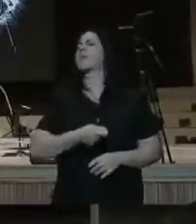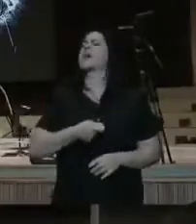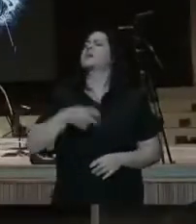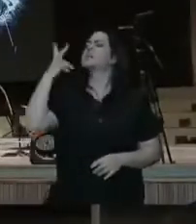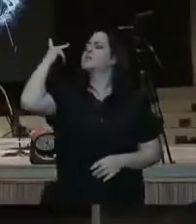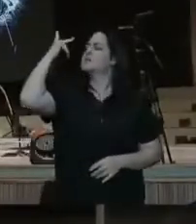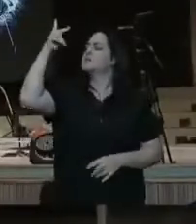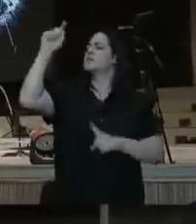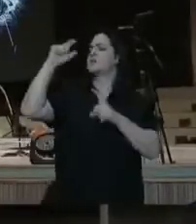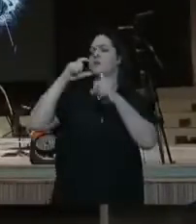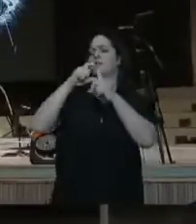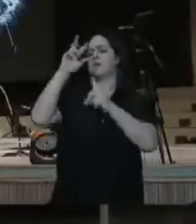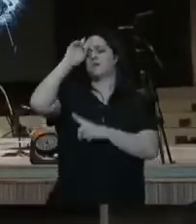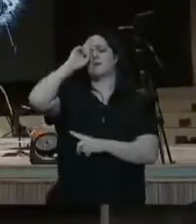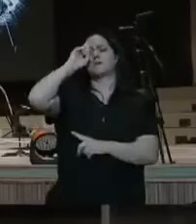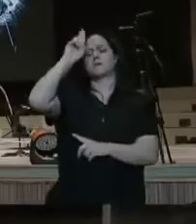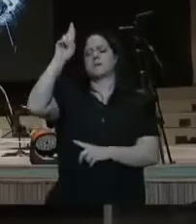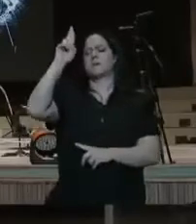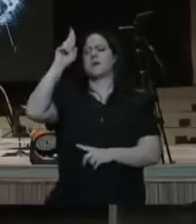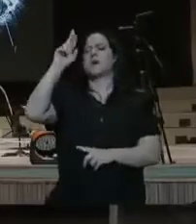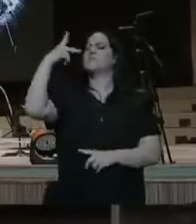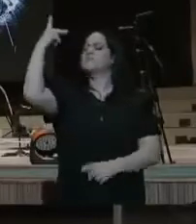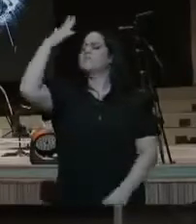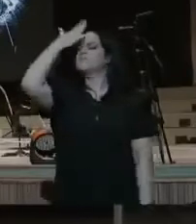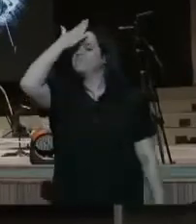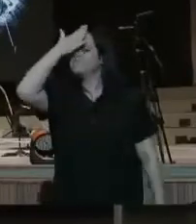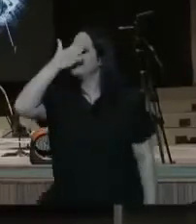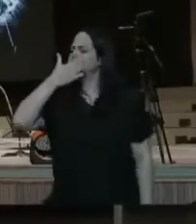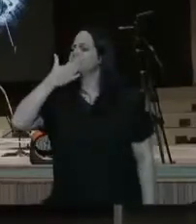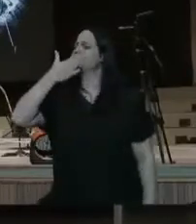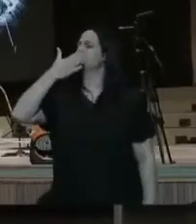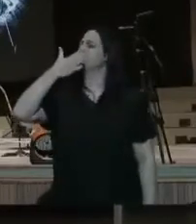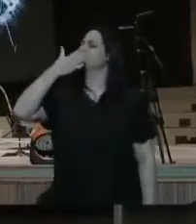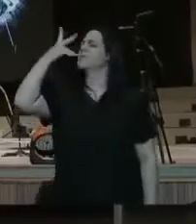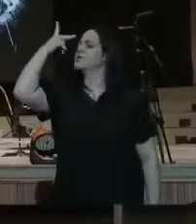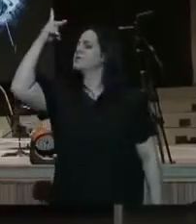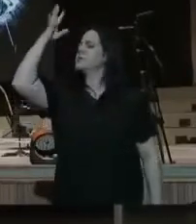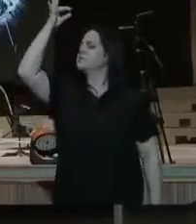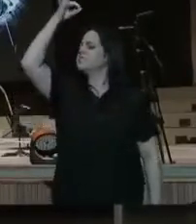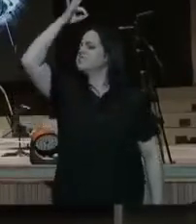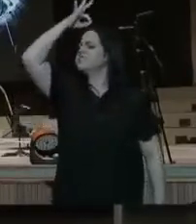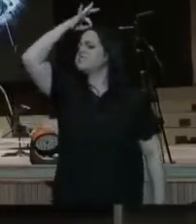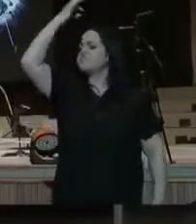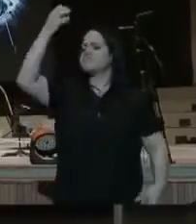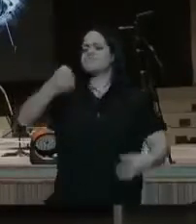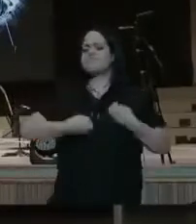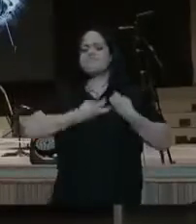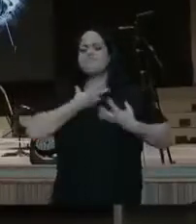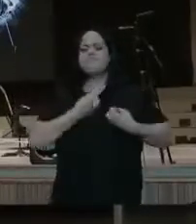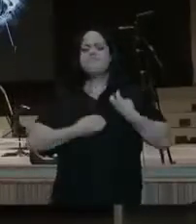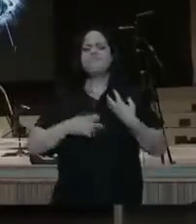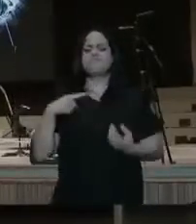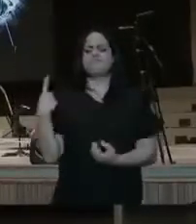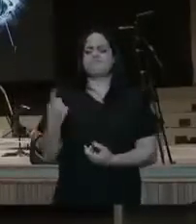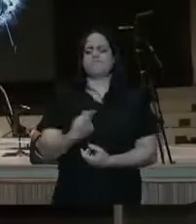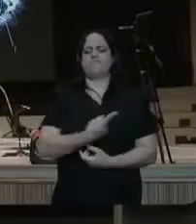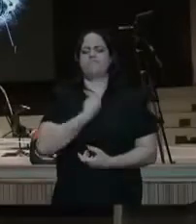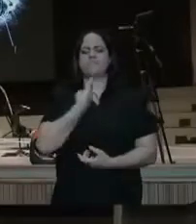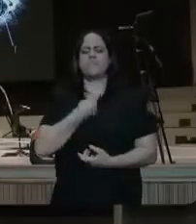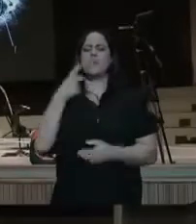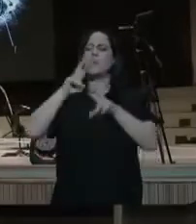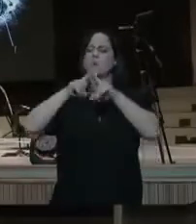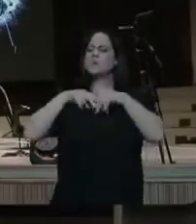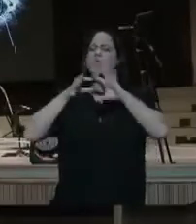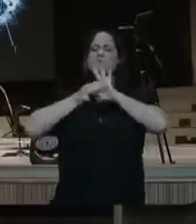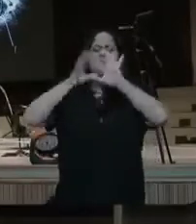tua palavra senhor deus mas com a presença ea bênção do teu espírito que aviv fica senhor portanto fala conosco nessa